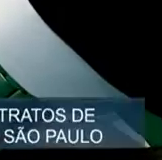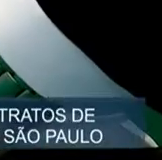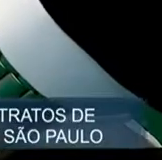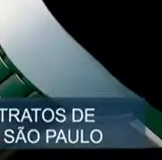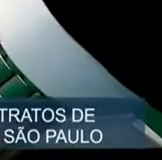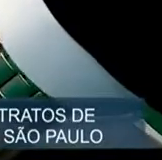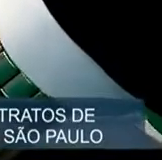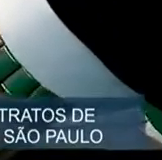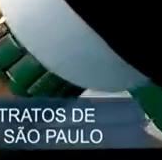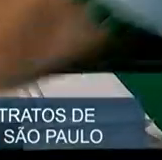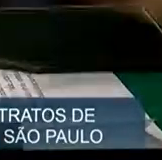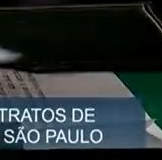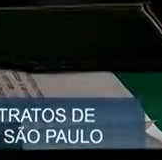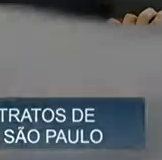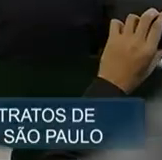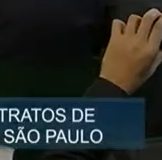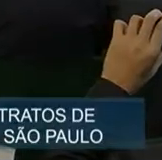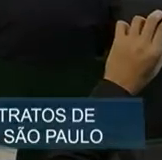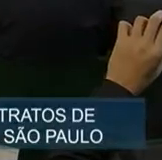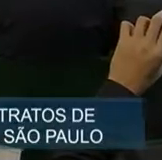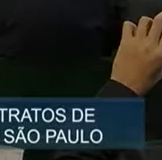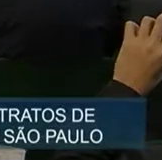E aí